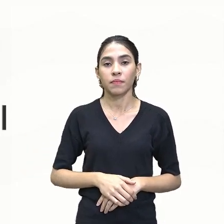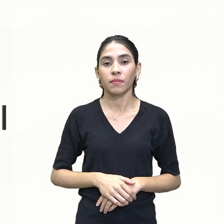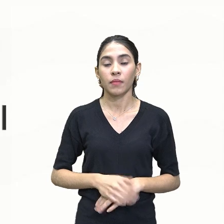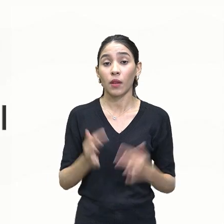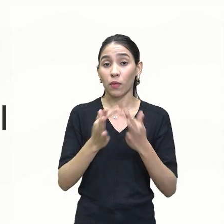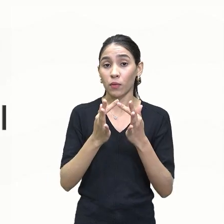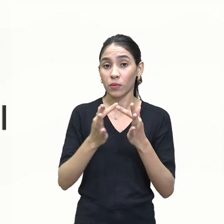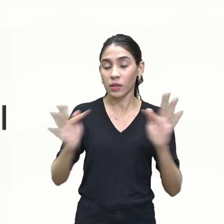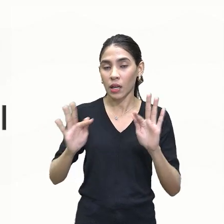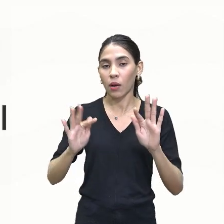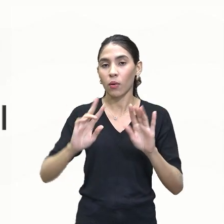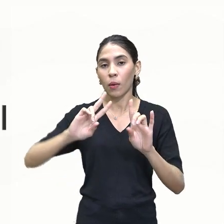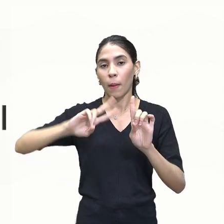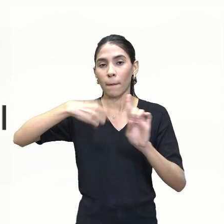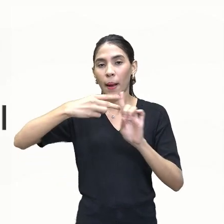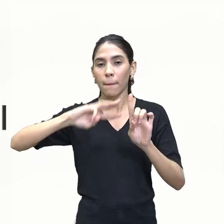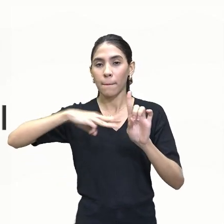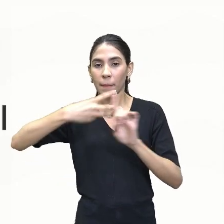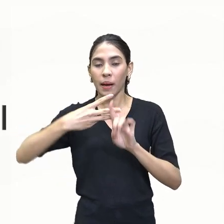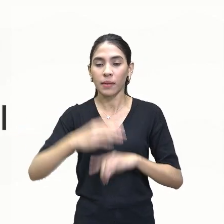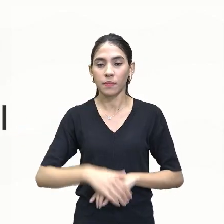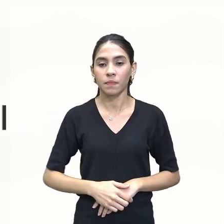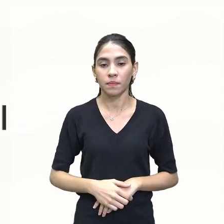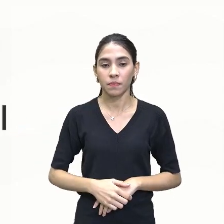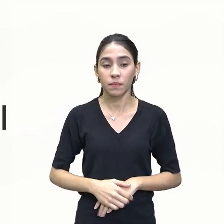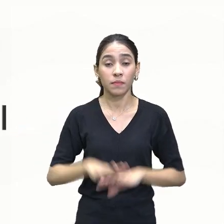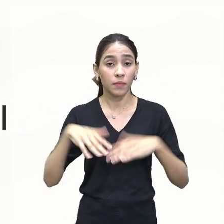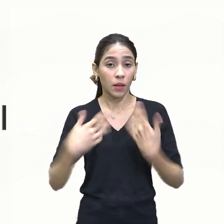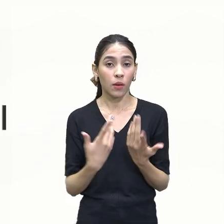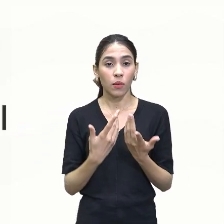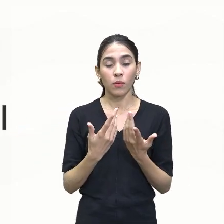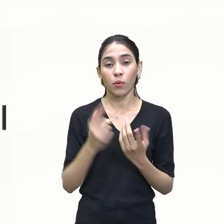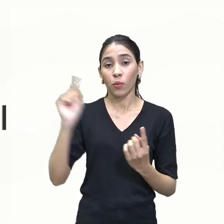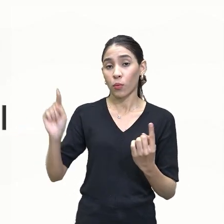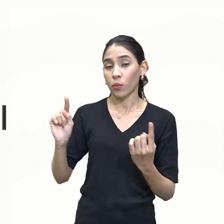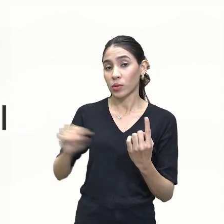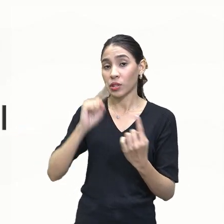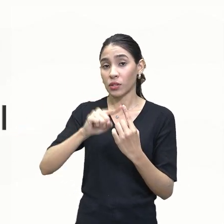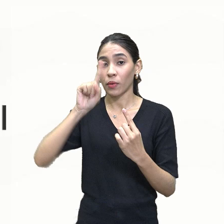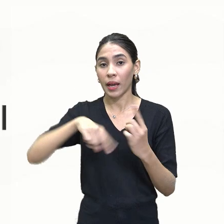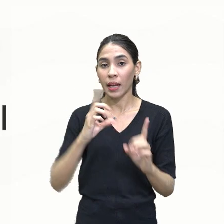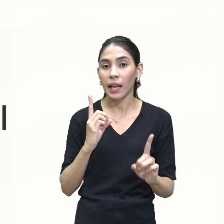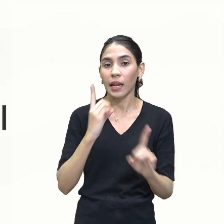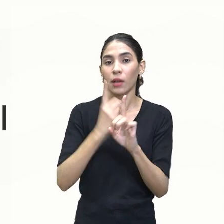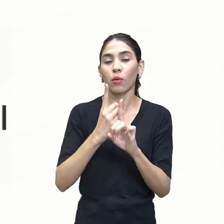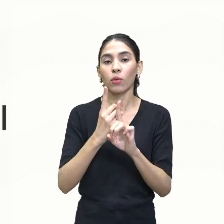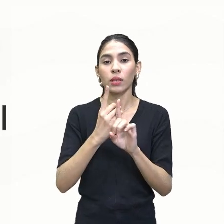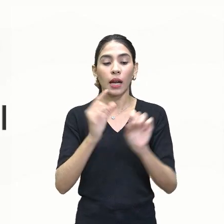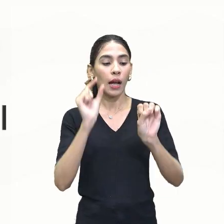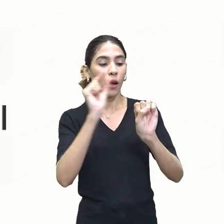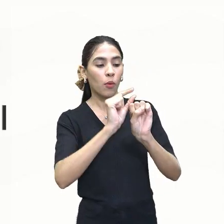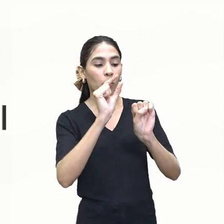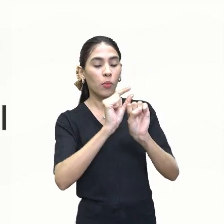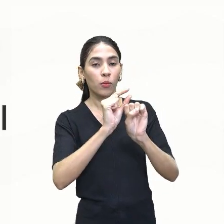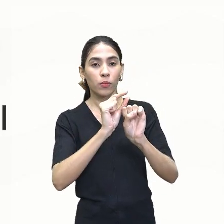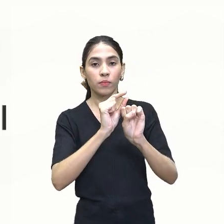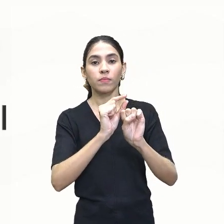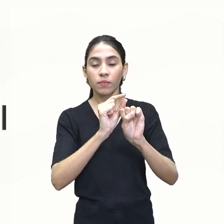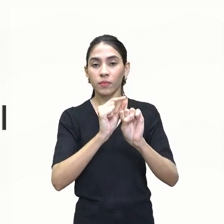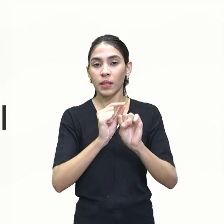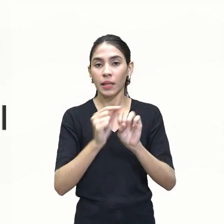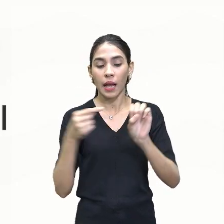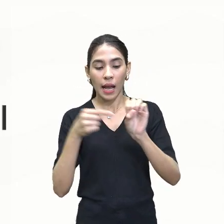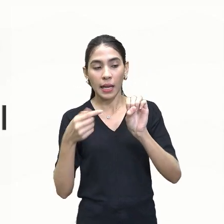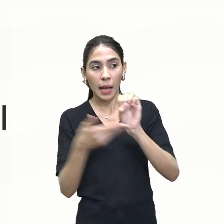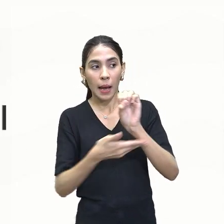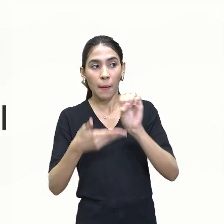Nele, nós buscamos, encontrar o expoente que faz com que a base seja igual ao que